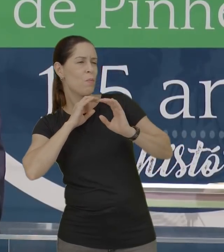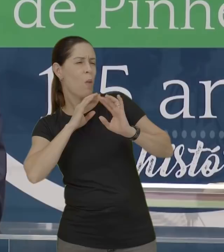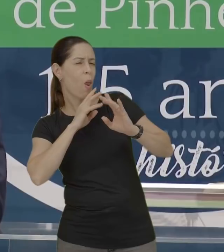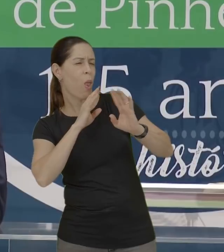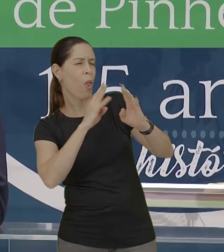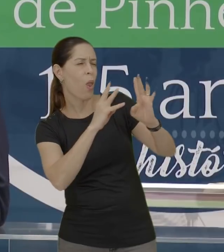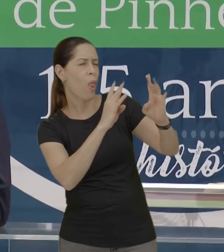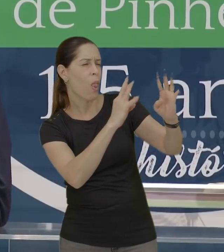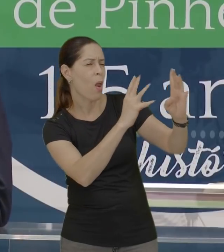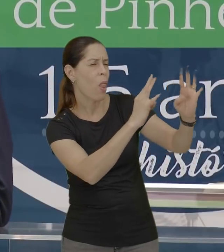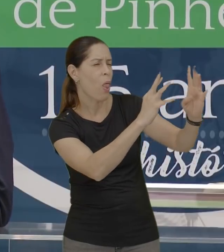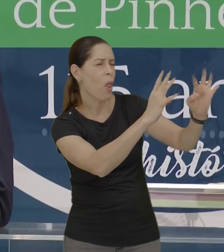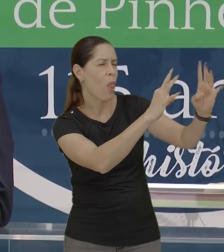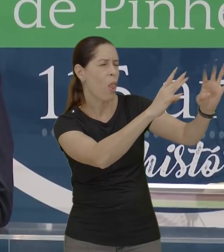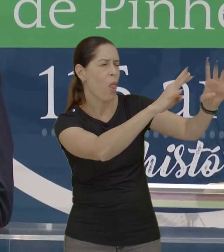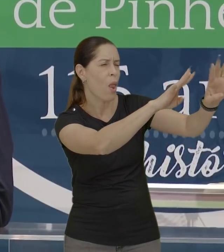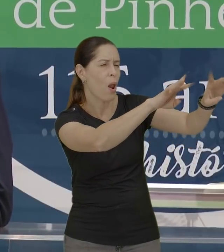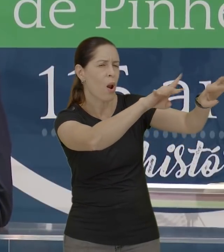E aí,